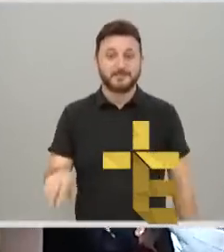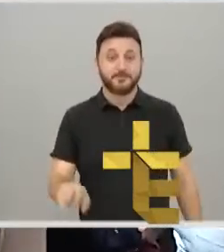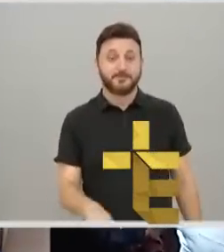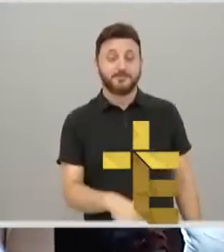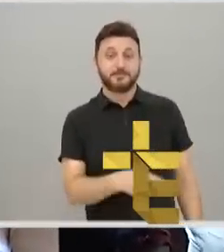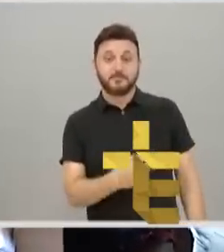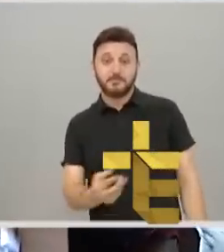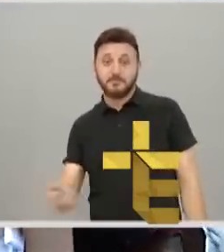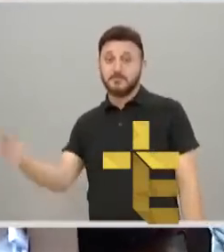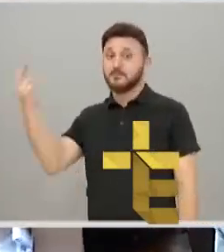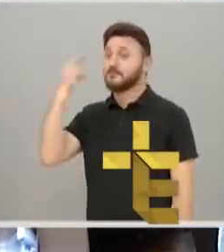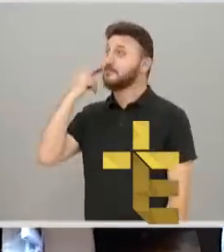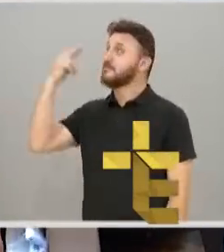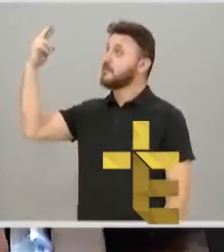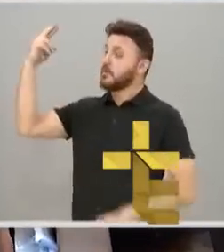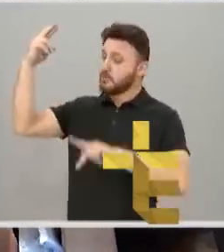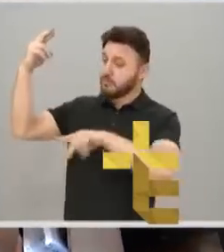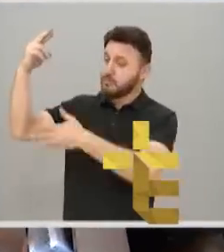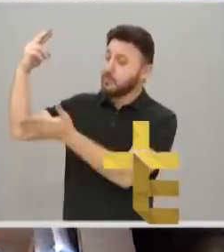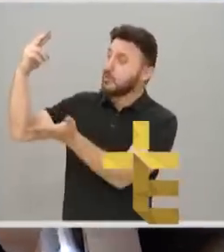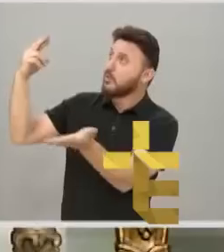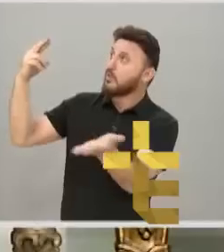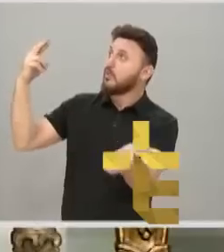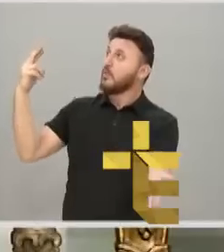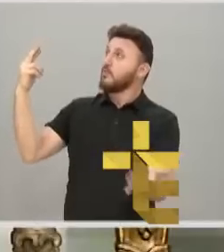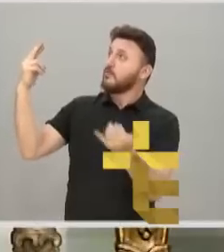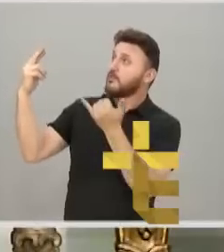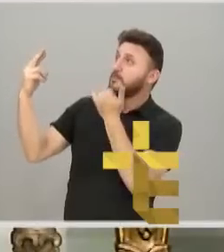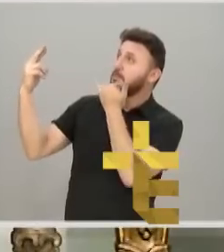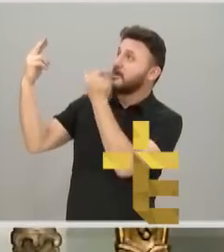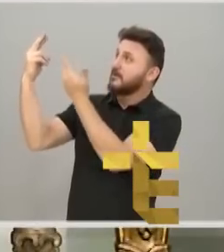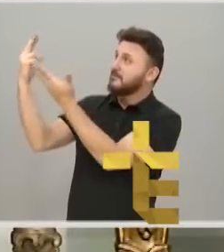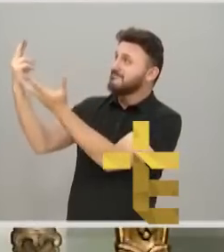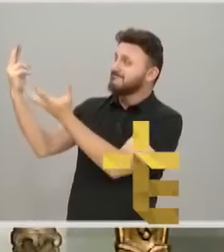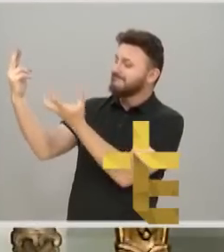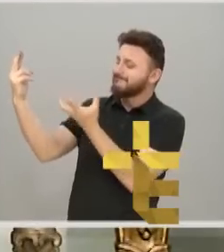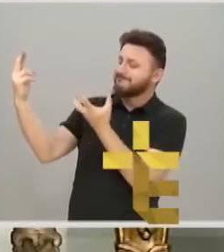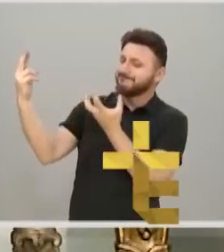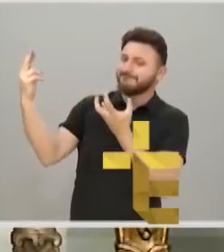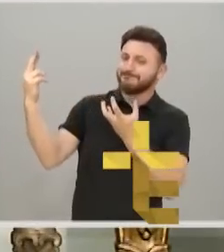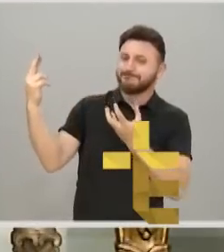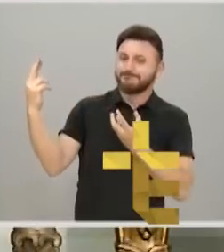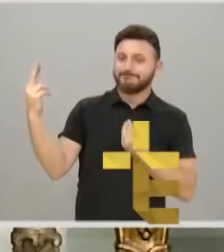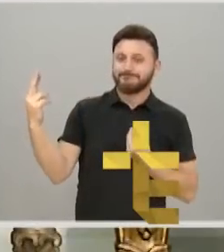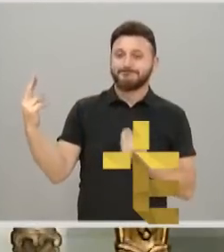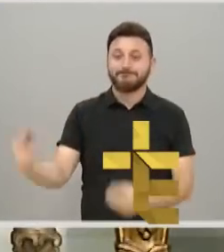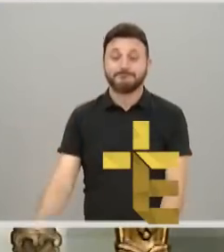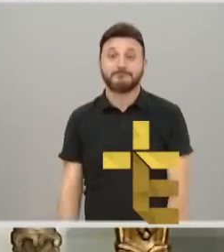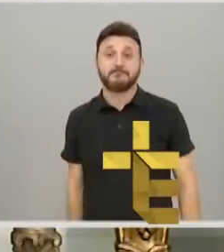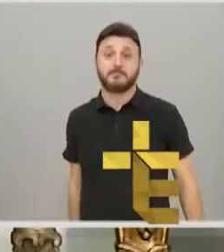aqui o teu povo que vem implorar teu perdão.